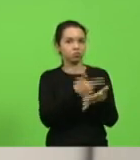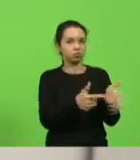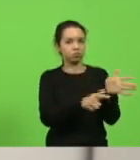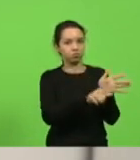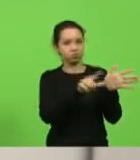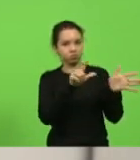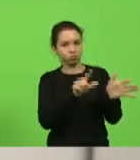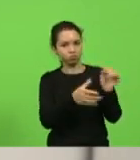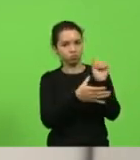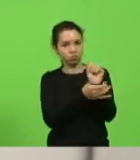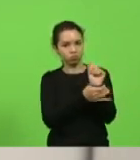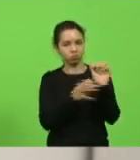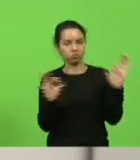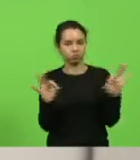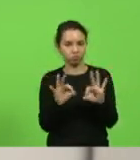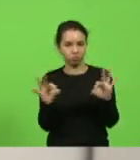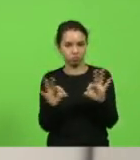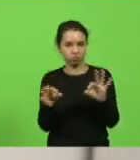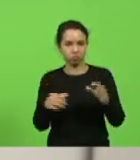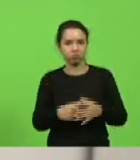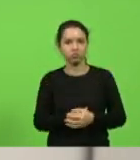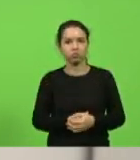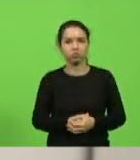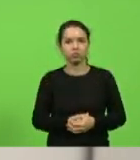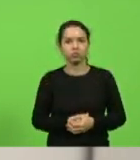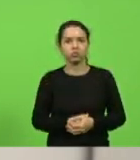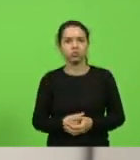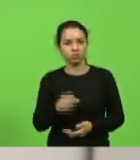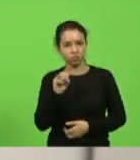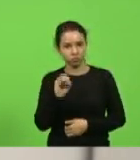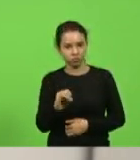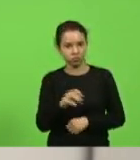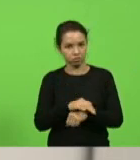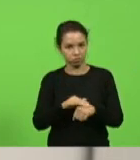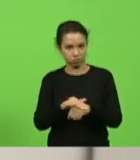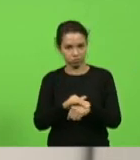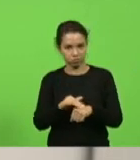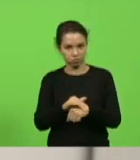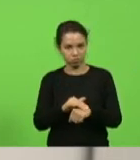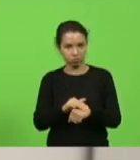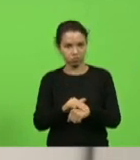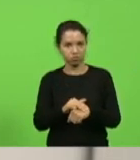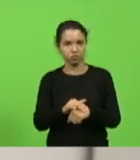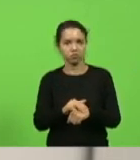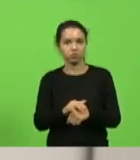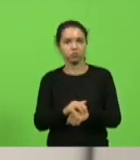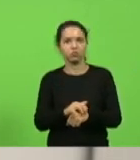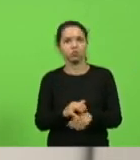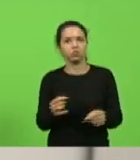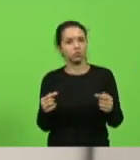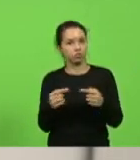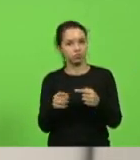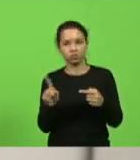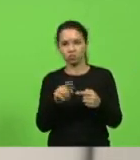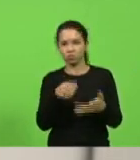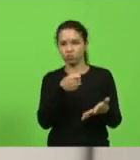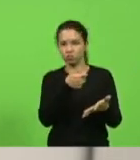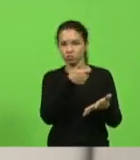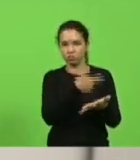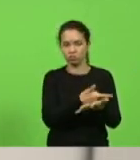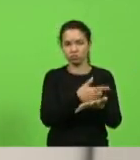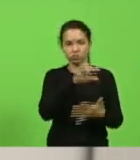de garantias. E se essa conversa informal não se referia à aquisição dos